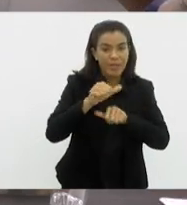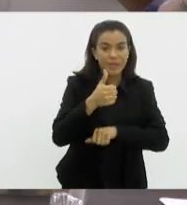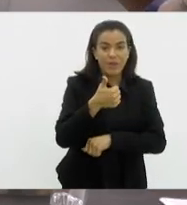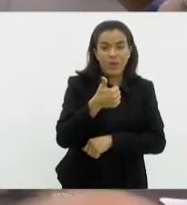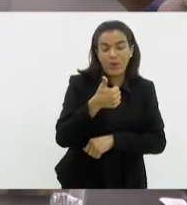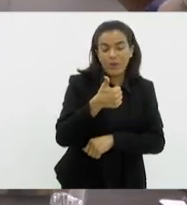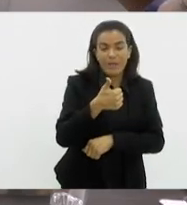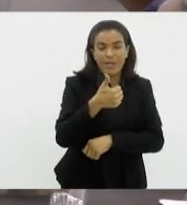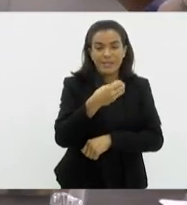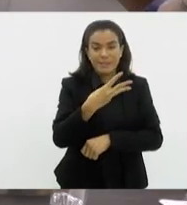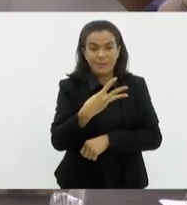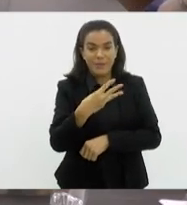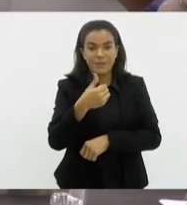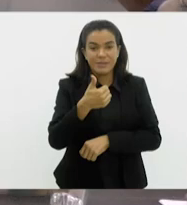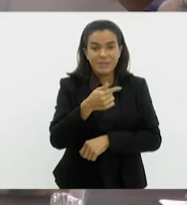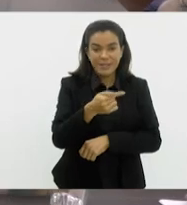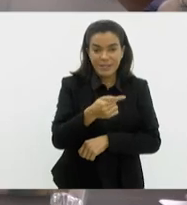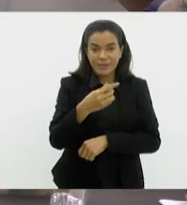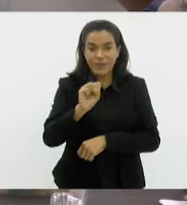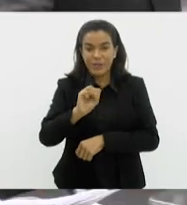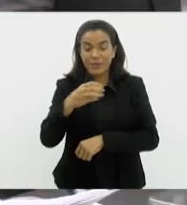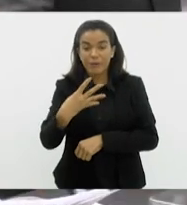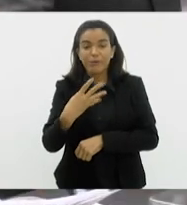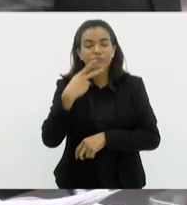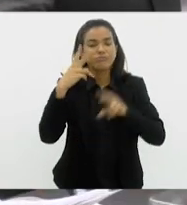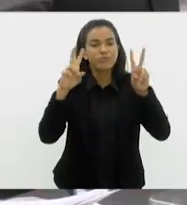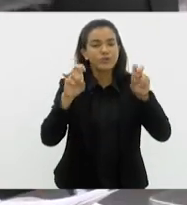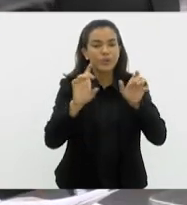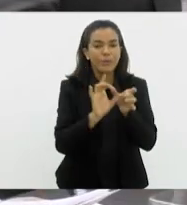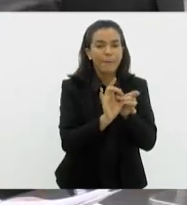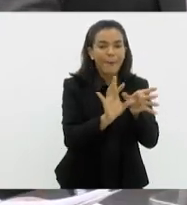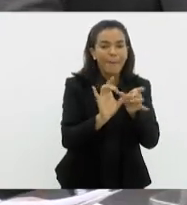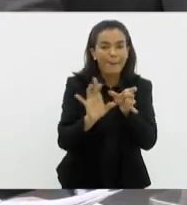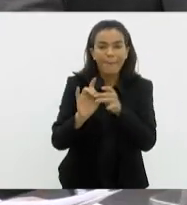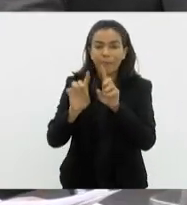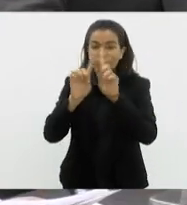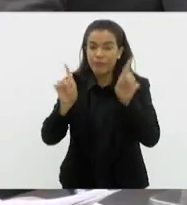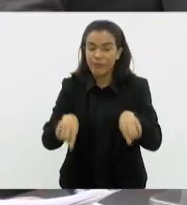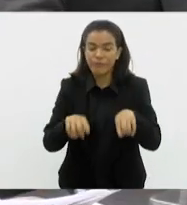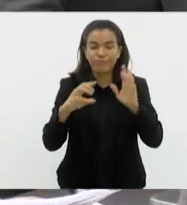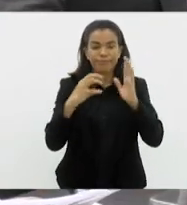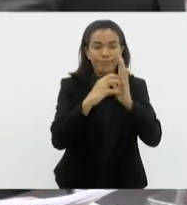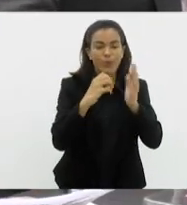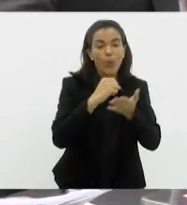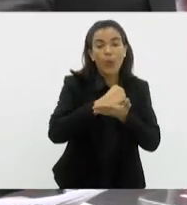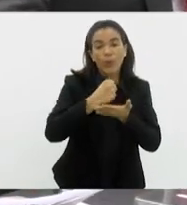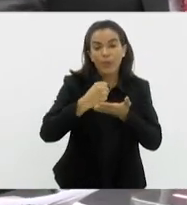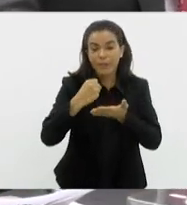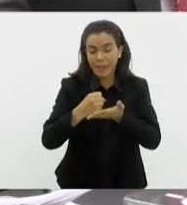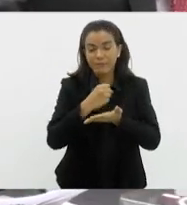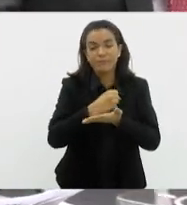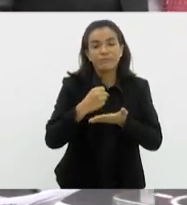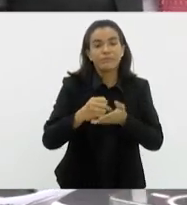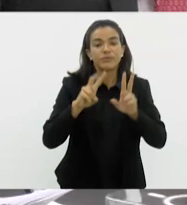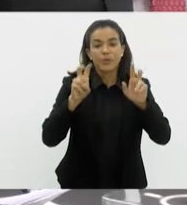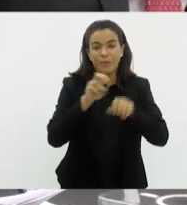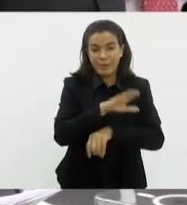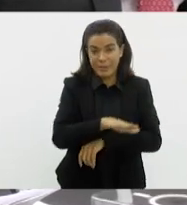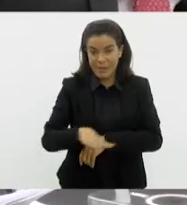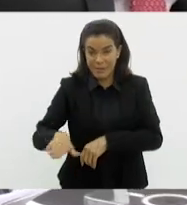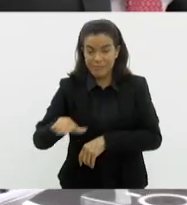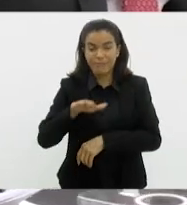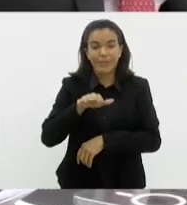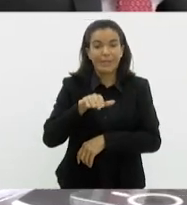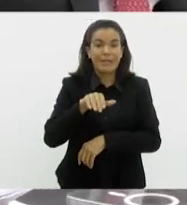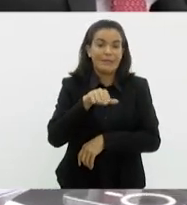de 21 de julho de 2021, que dispõe sobre a dispensa de servidores públicos estaduais ou contratados responsáveis por crianças de até 12